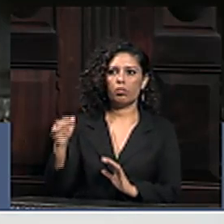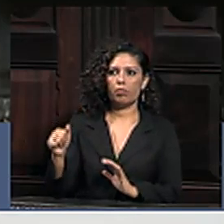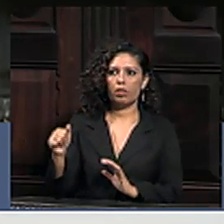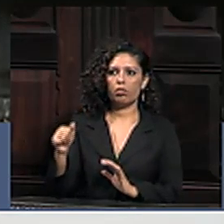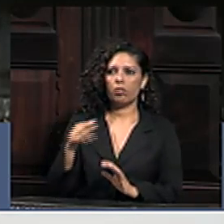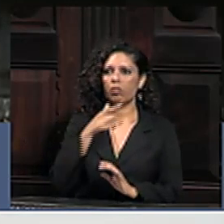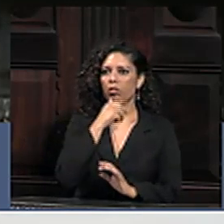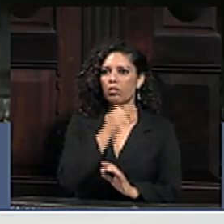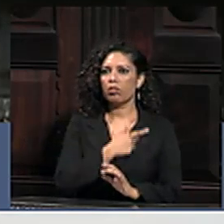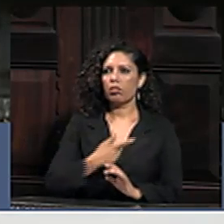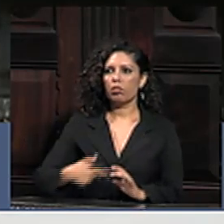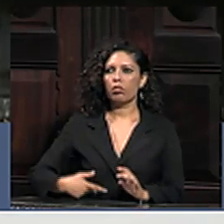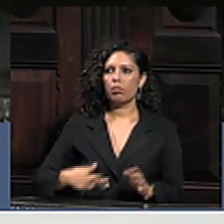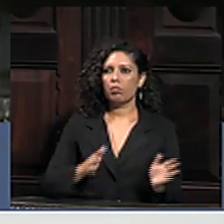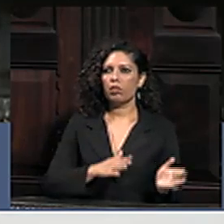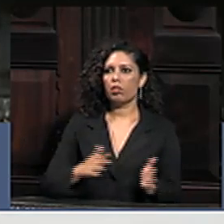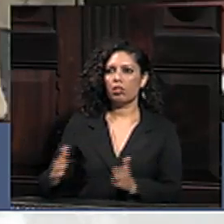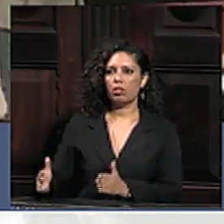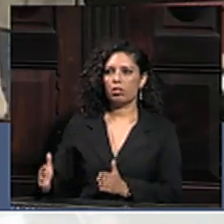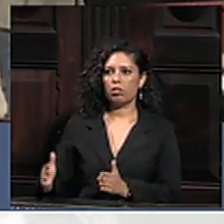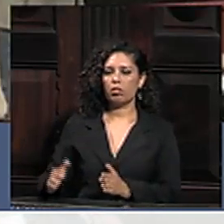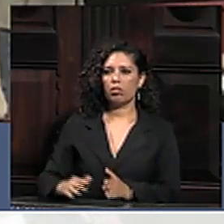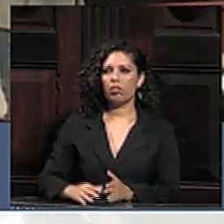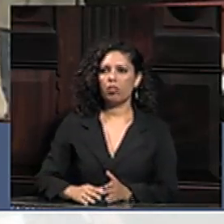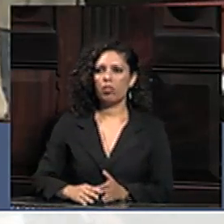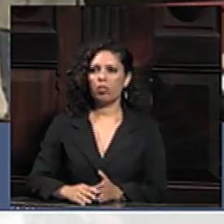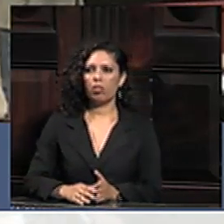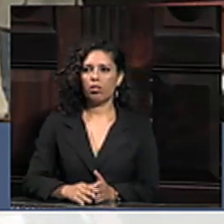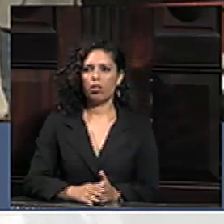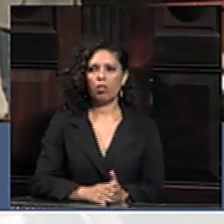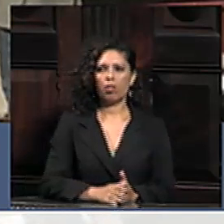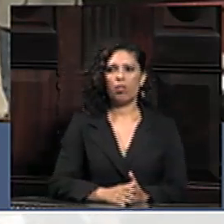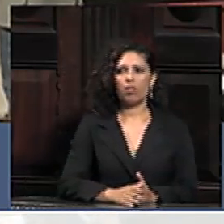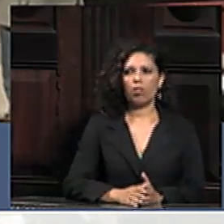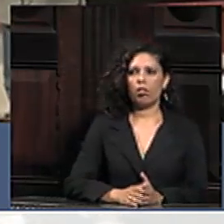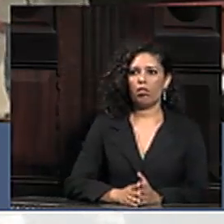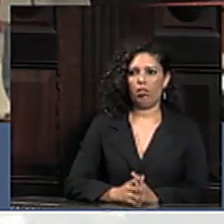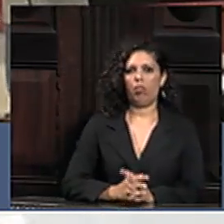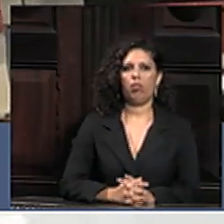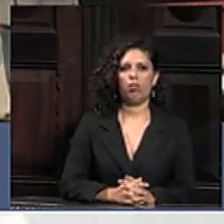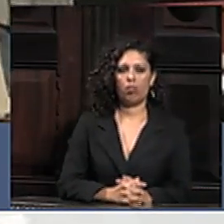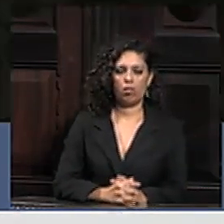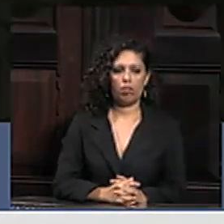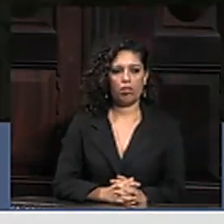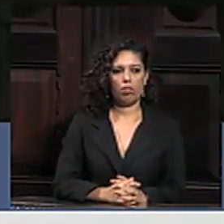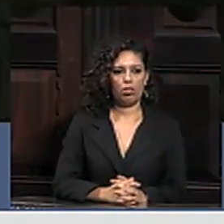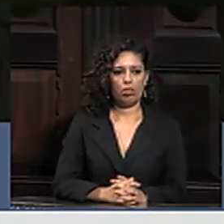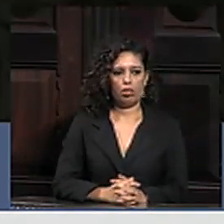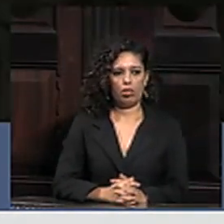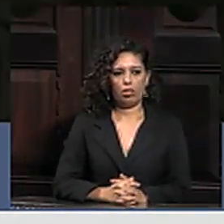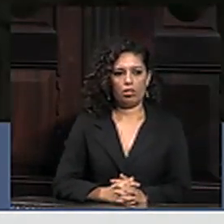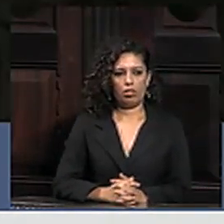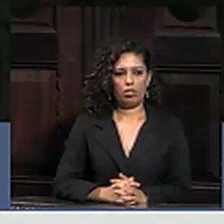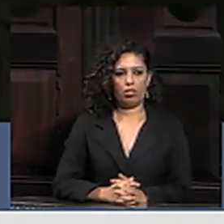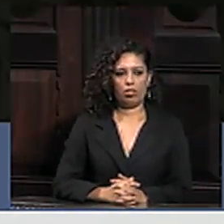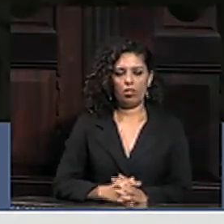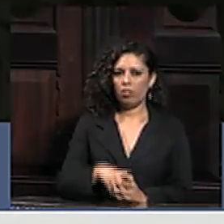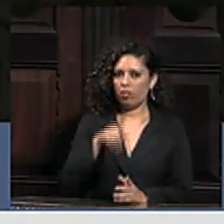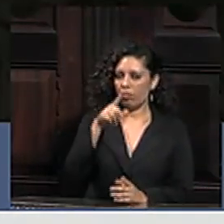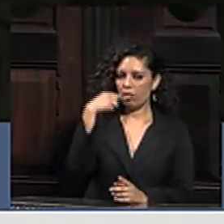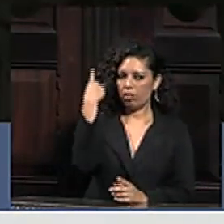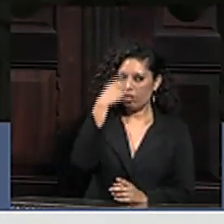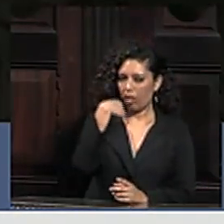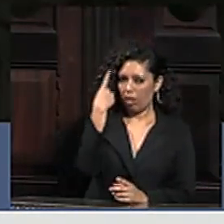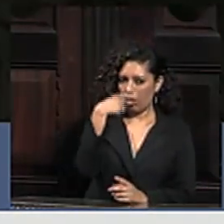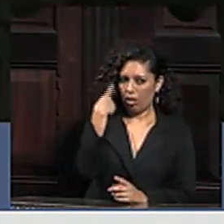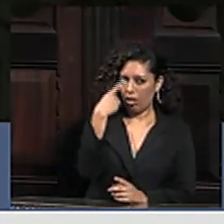presidente, questão de ordem. Pois não, deputado. Não faça esse rosto